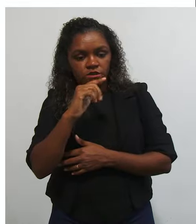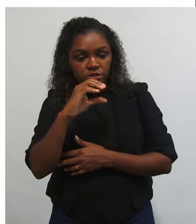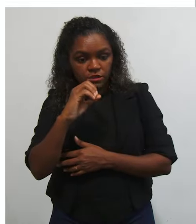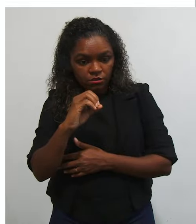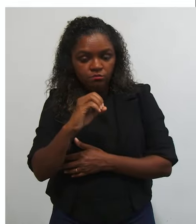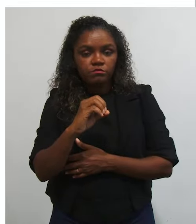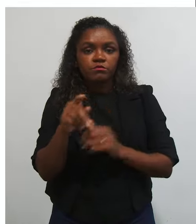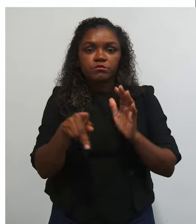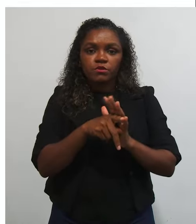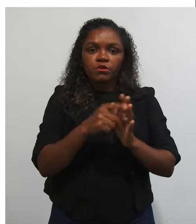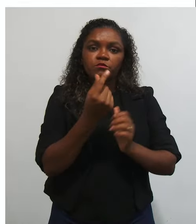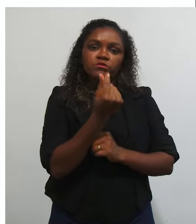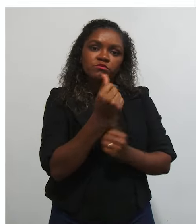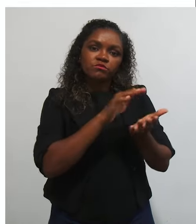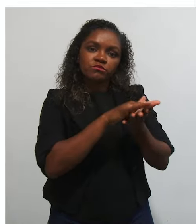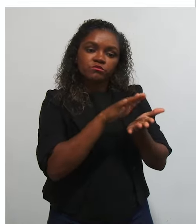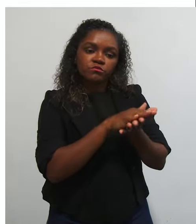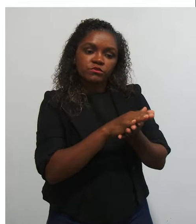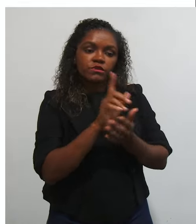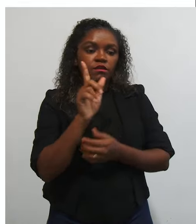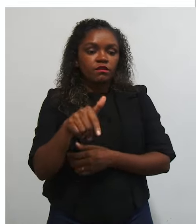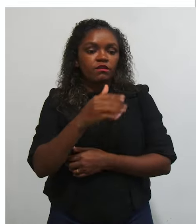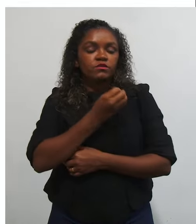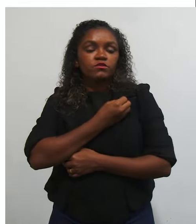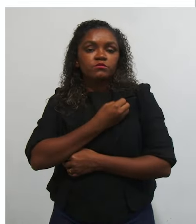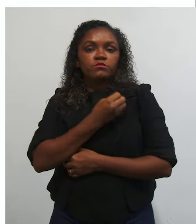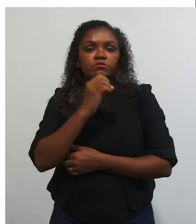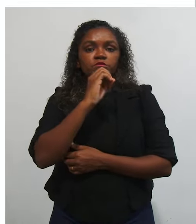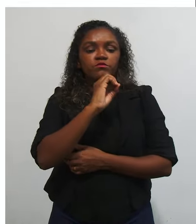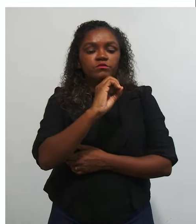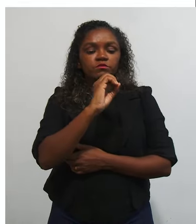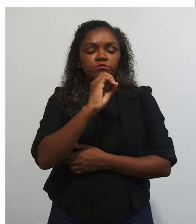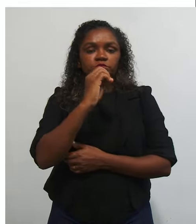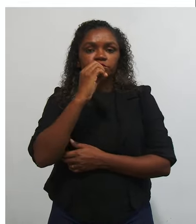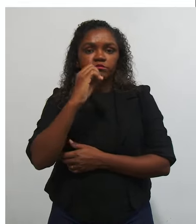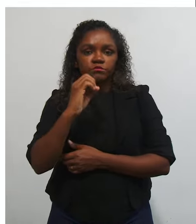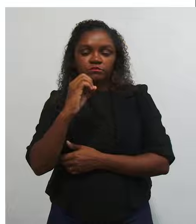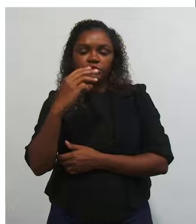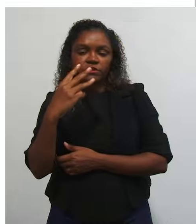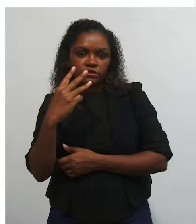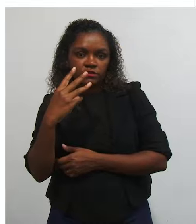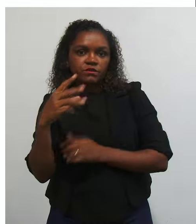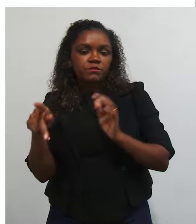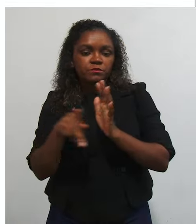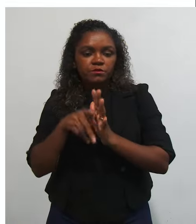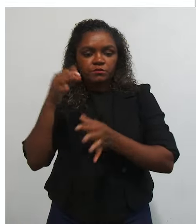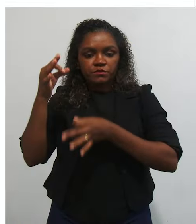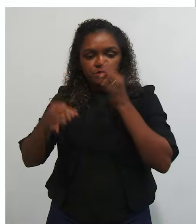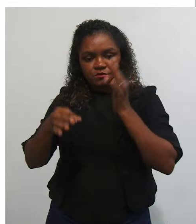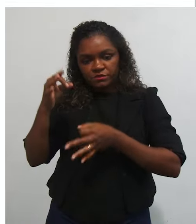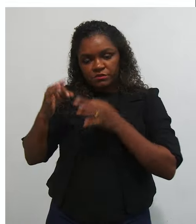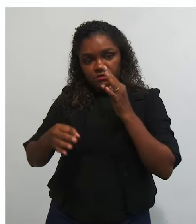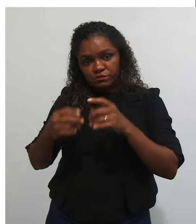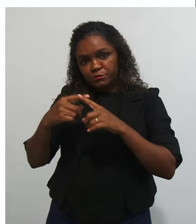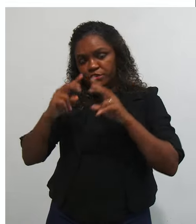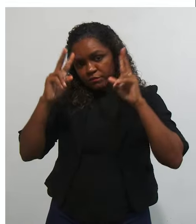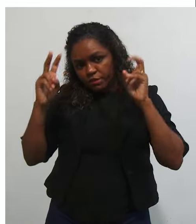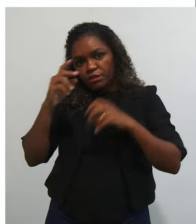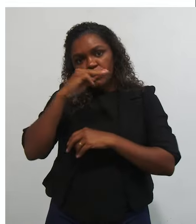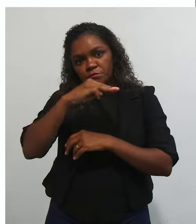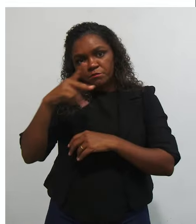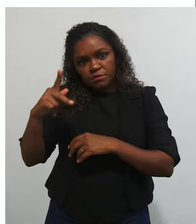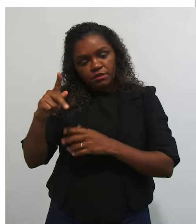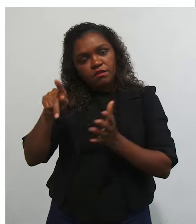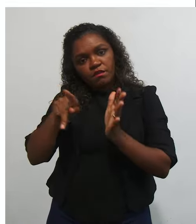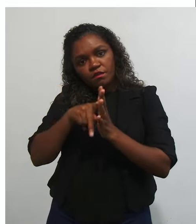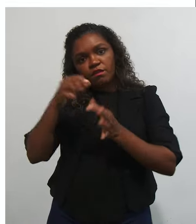dessa despesa? Então, a função é 03, é essencial à justiça, porque a gente está falando de Ministério Público.